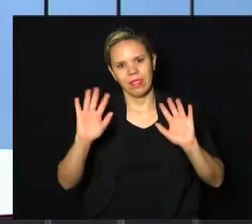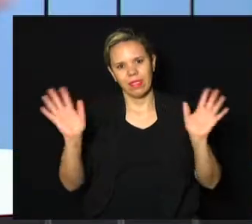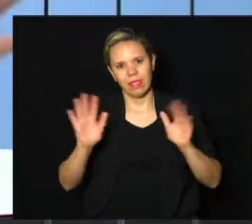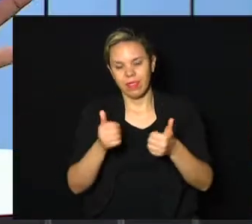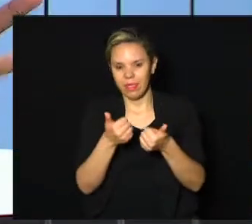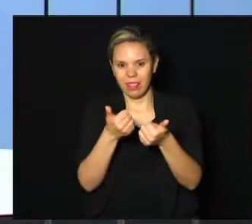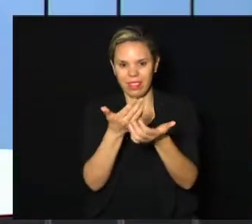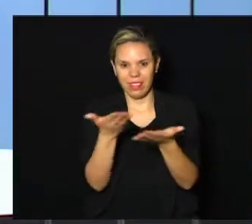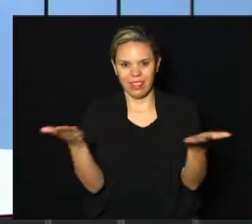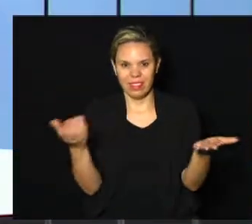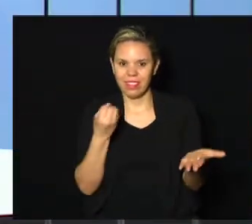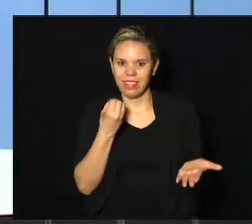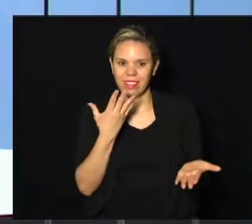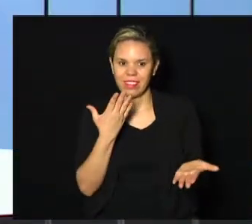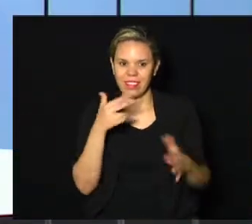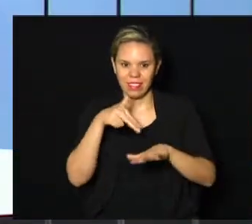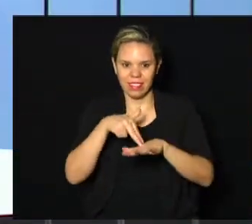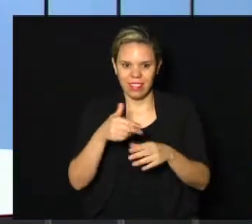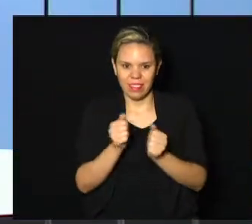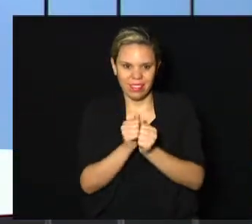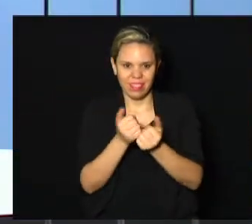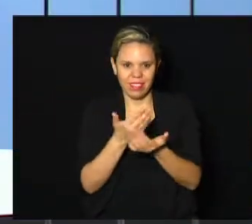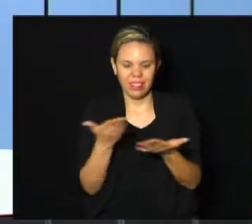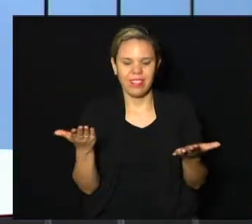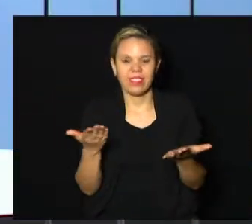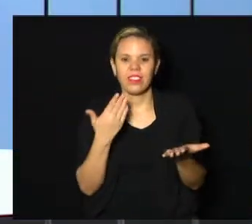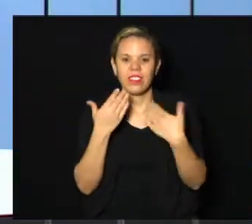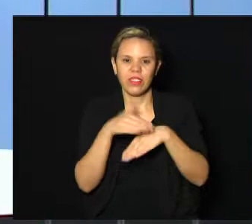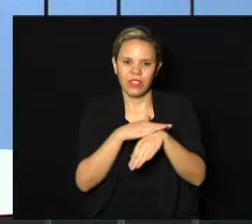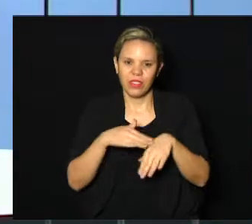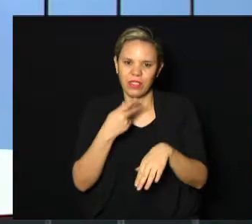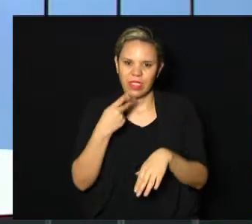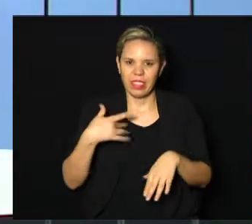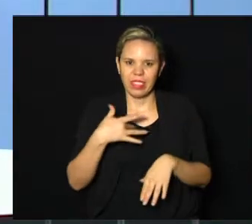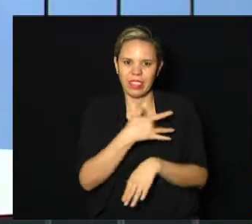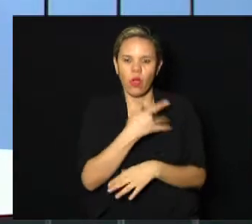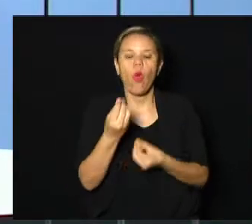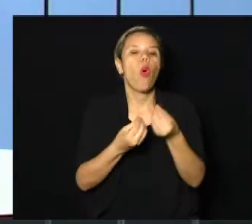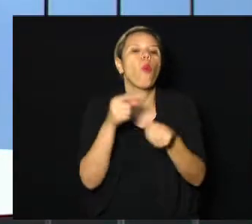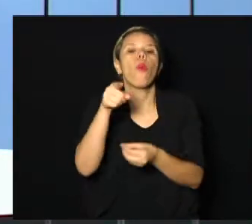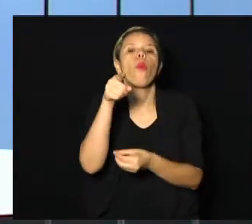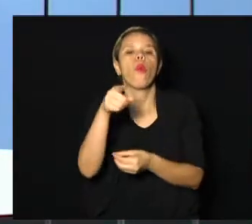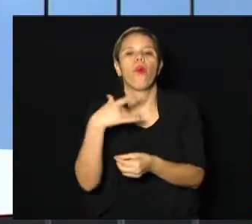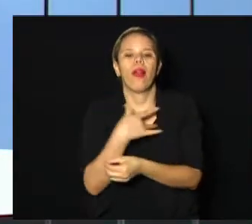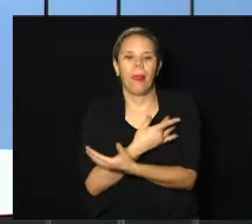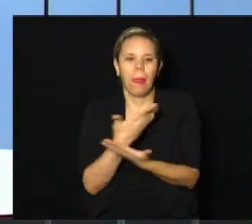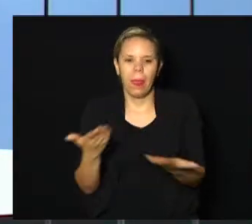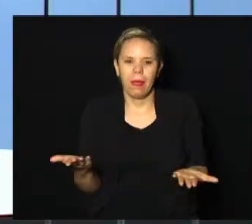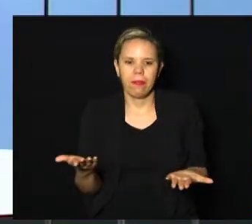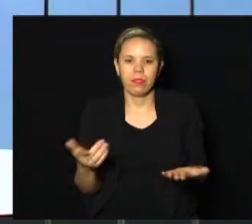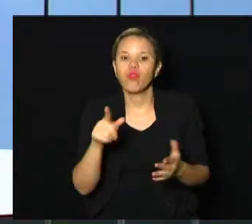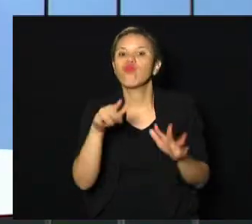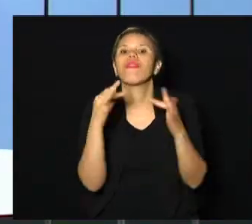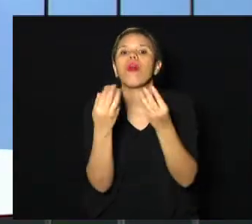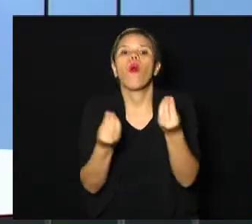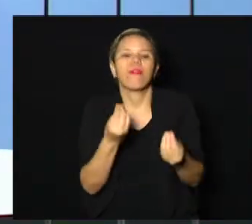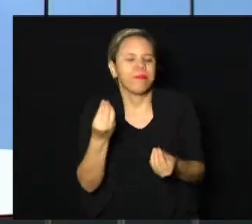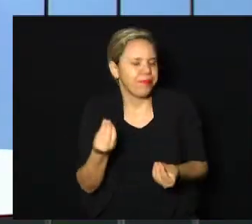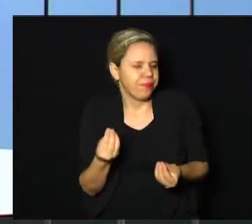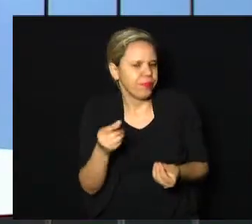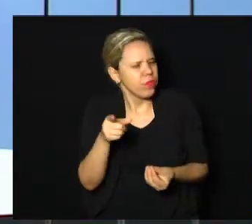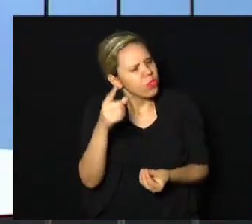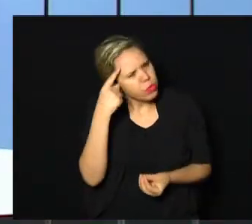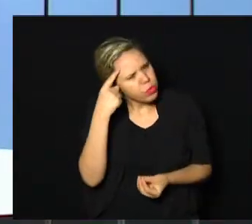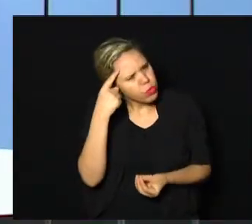Olá, tudo bem? Que bom ter você por aqui. Vamos falar de saúde? Como é que anda a sua saúde, hein? E da sua família? Olha, você